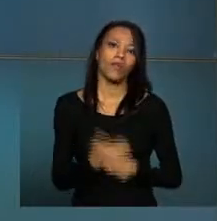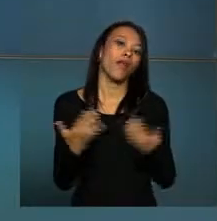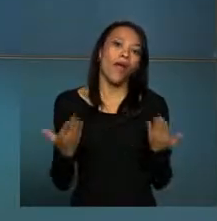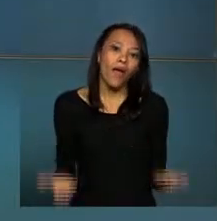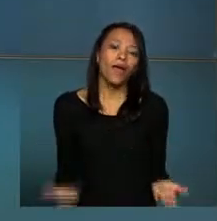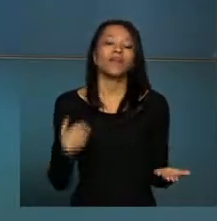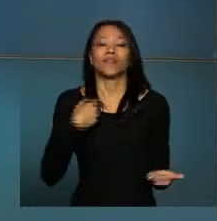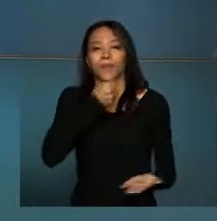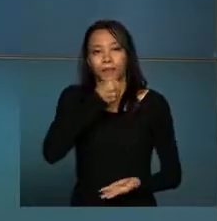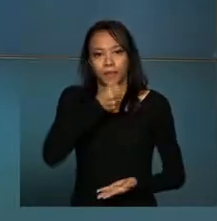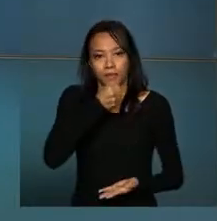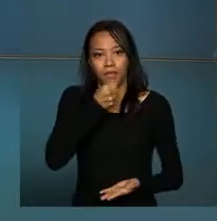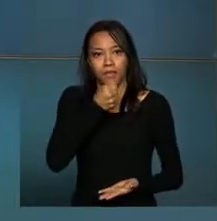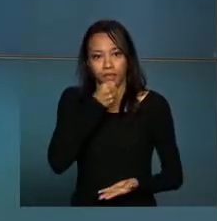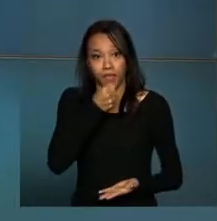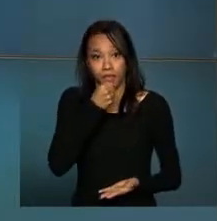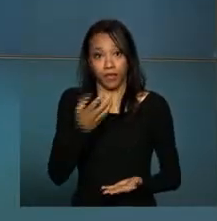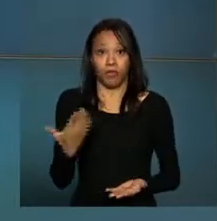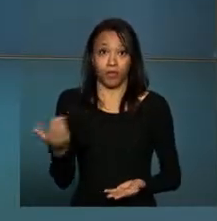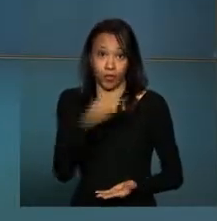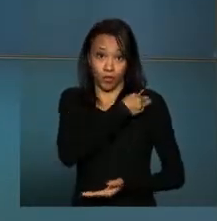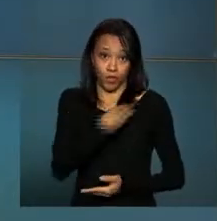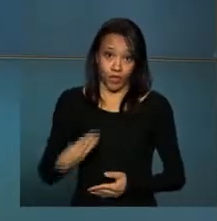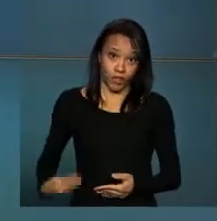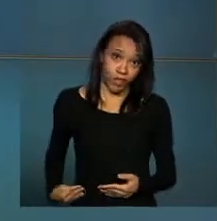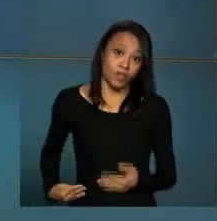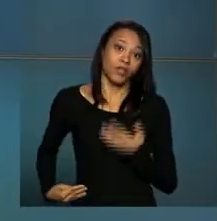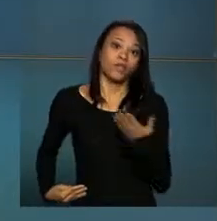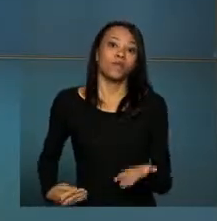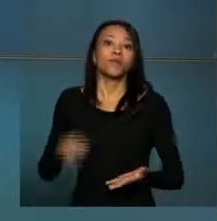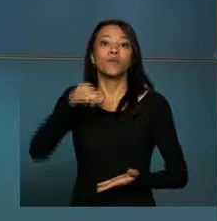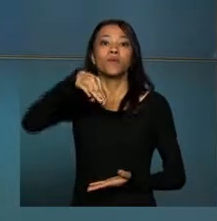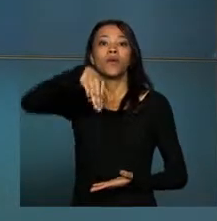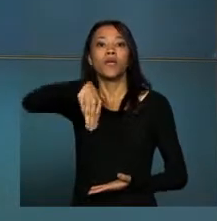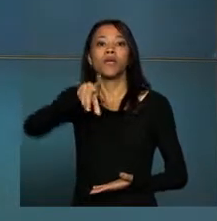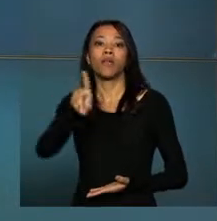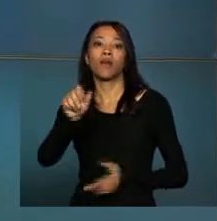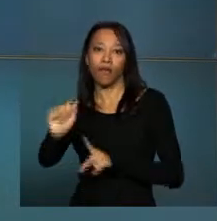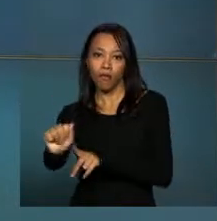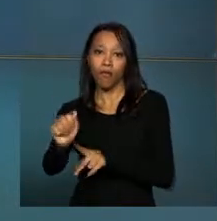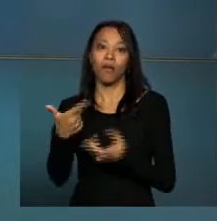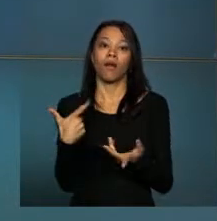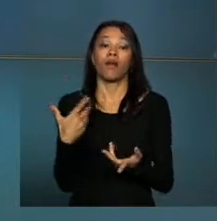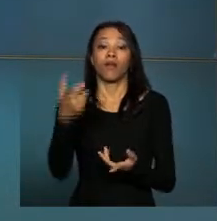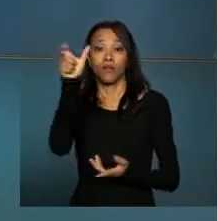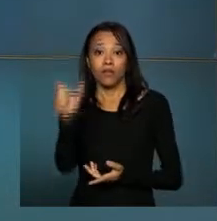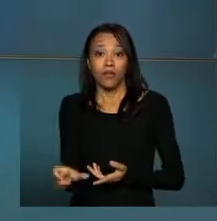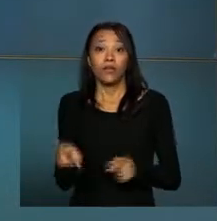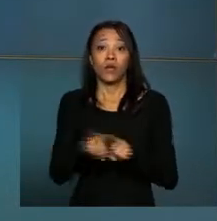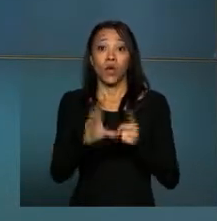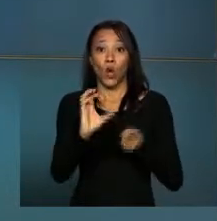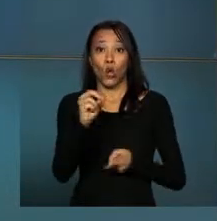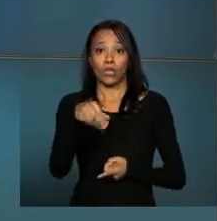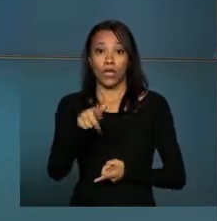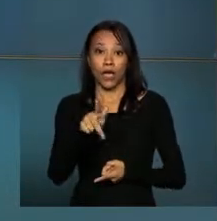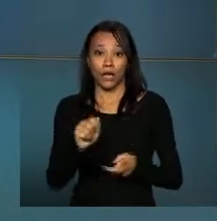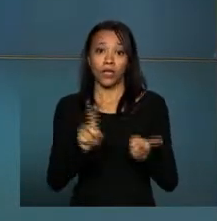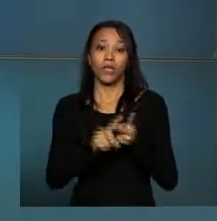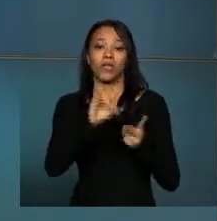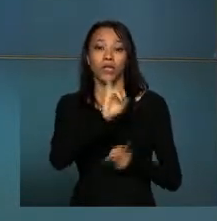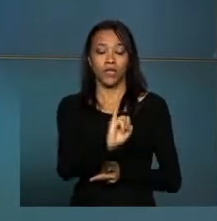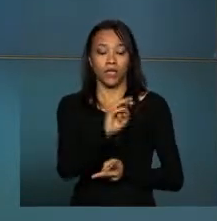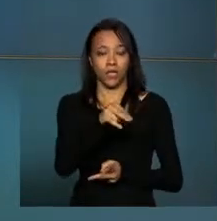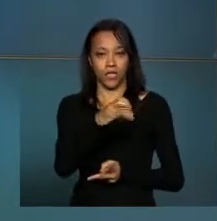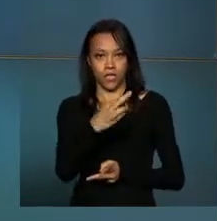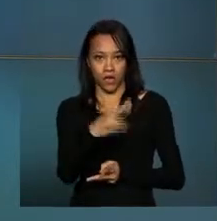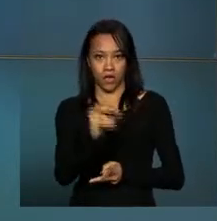Essa foi a entrevista concedida pelo ministro do Desenvolvimento Agrário, Patrus Ananias, pela CONTAG e pelo INCRA, ao vivo no